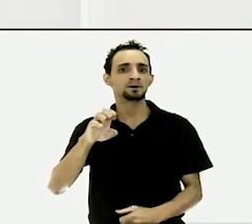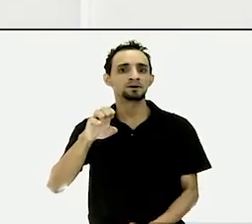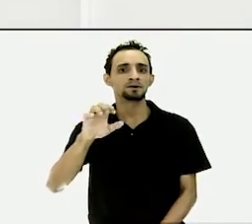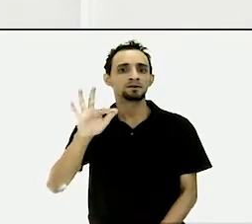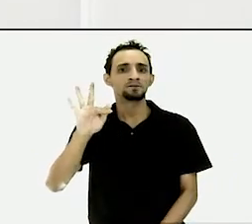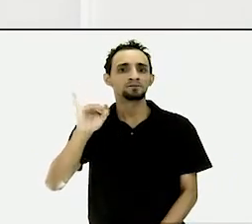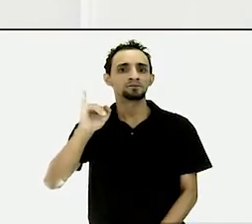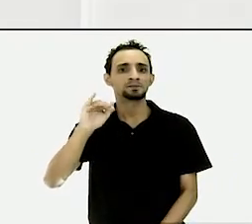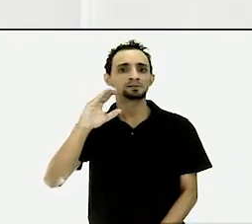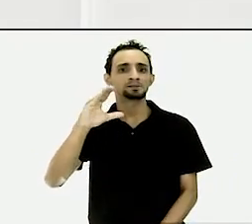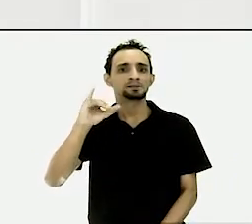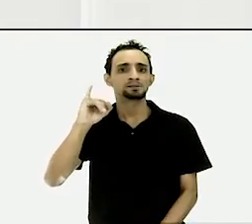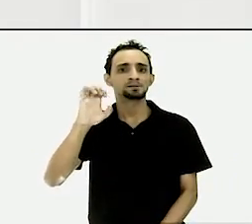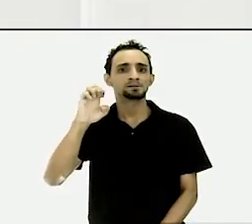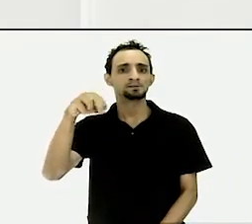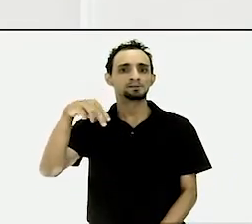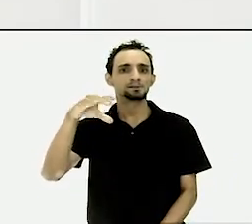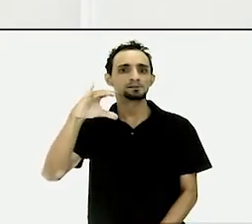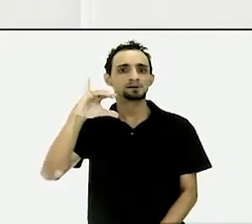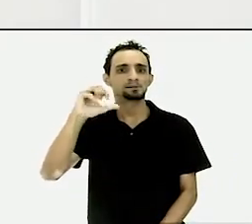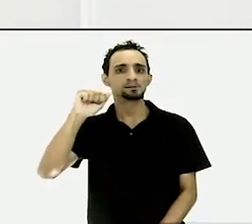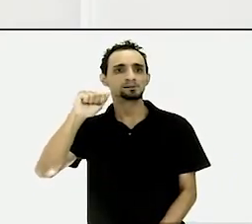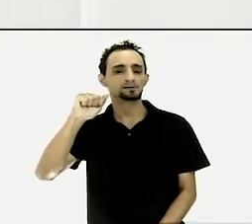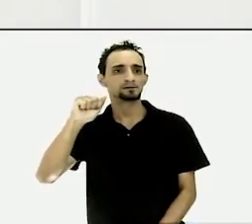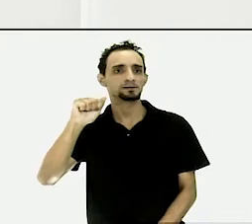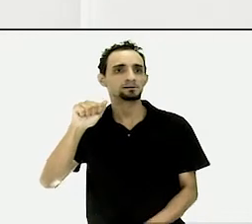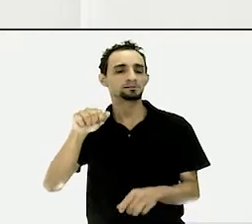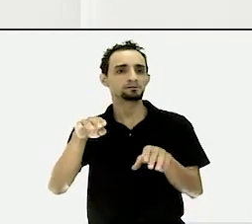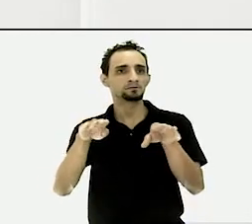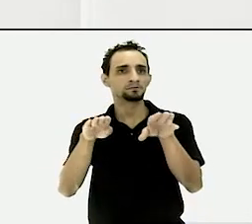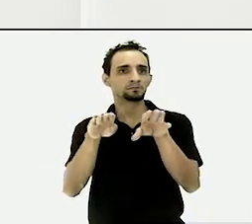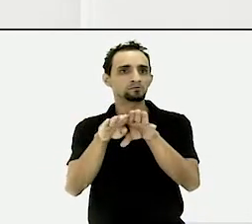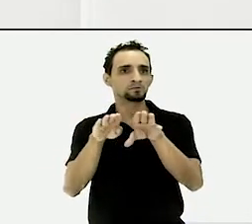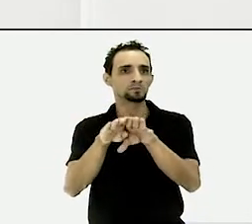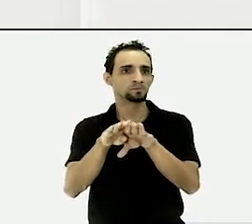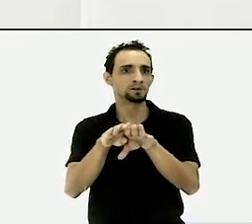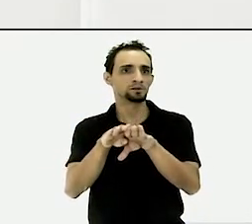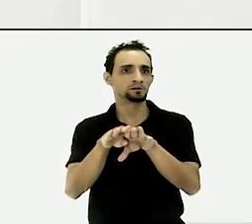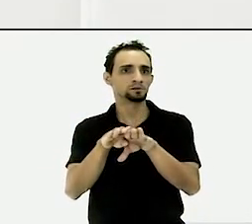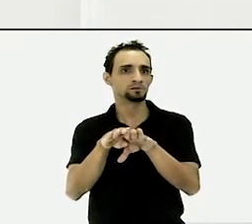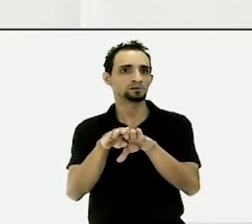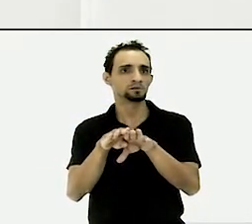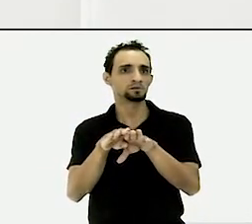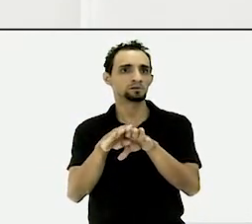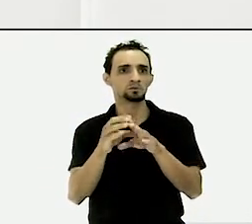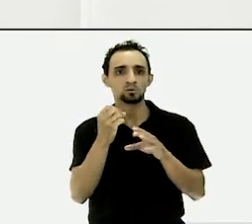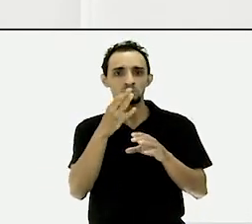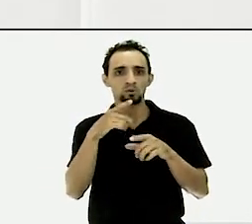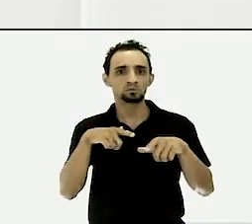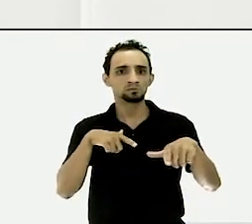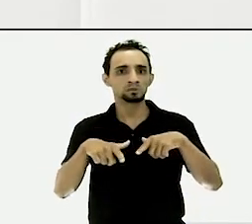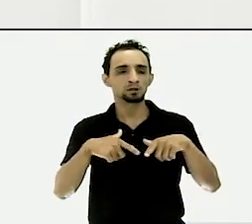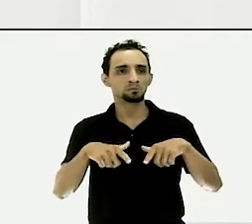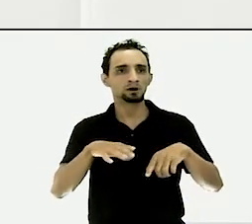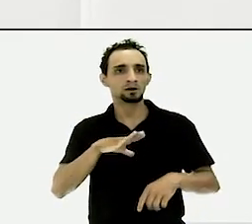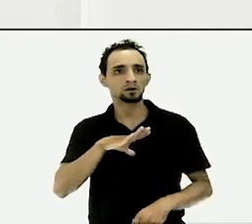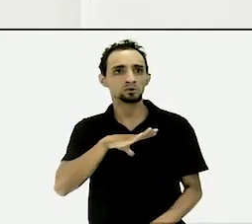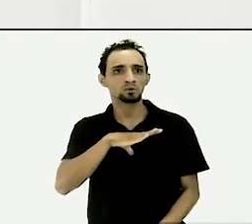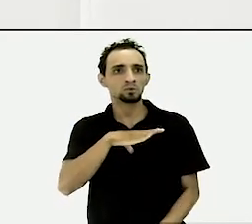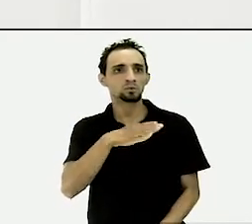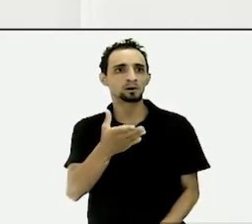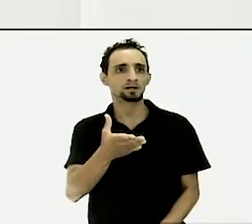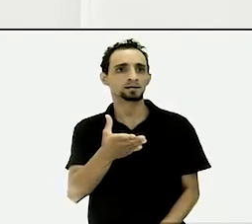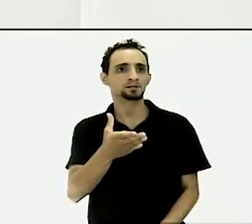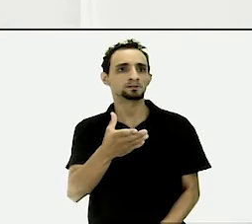fiz várias coisas aí que muita gente nem sonha e não sabe. Tinha vontade do suicídio até esses dias, vontade de tirar minha vida, hoje não tenho